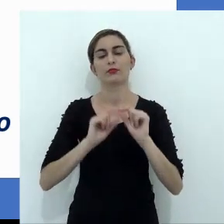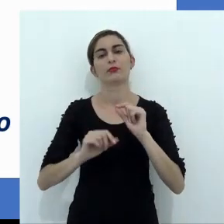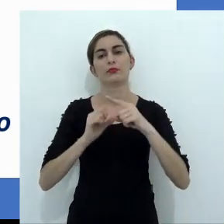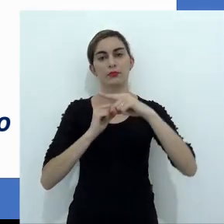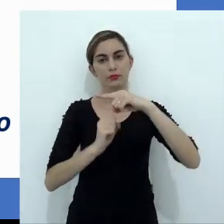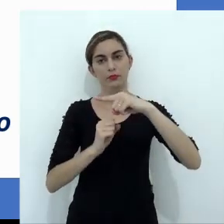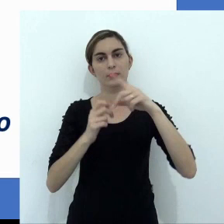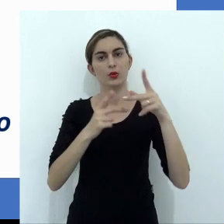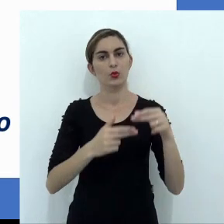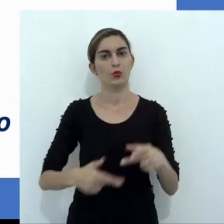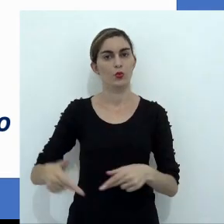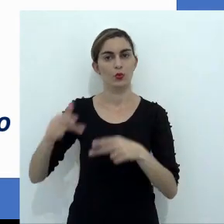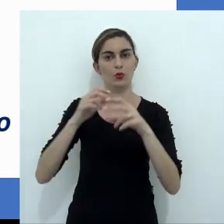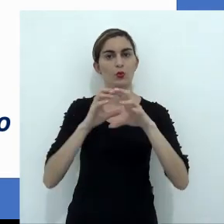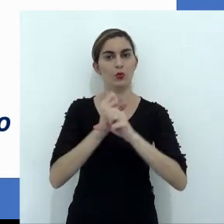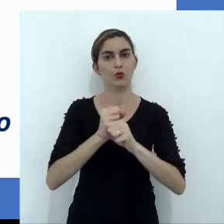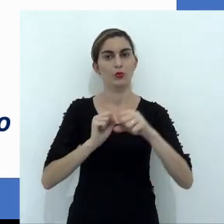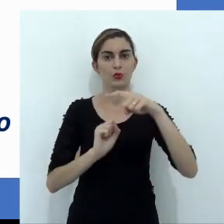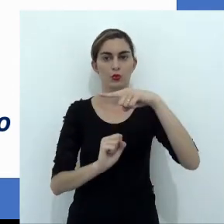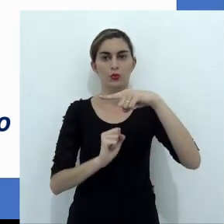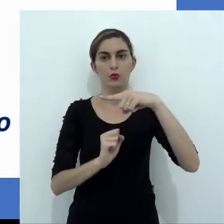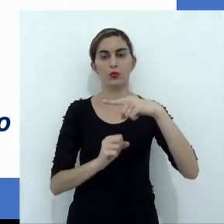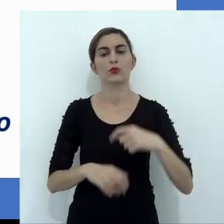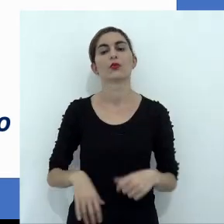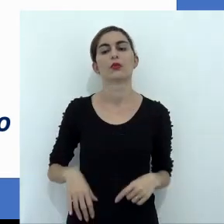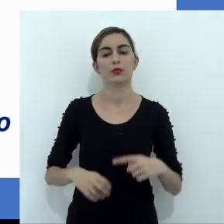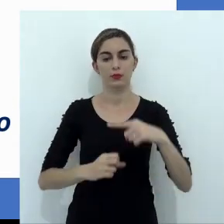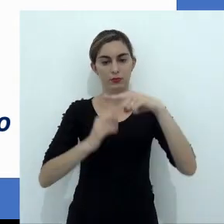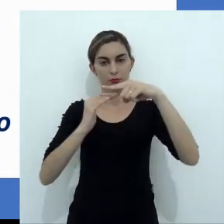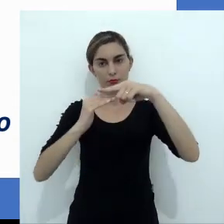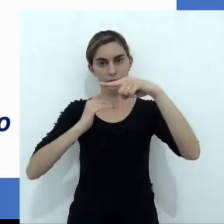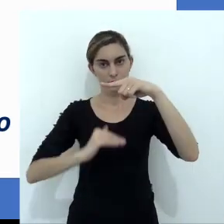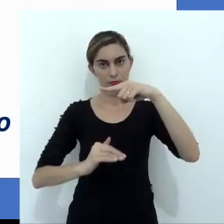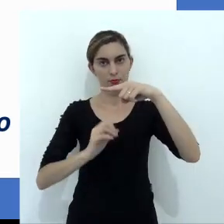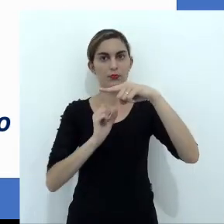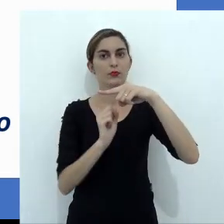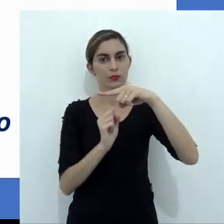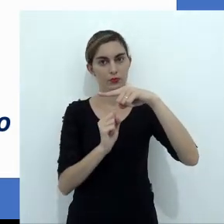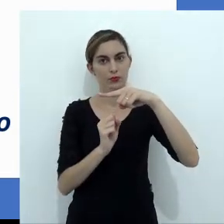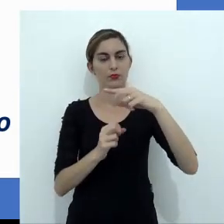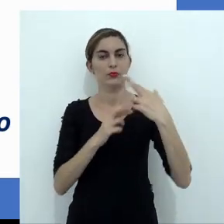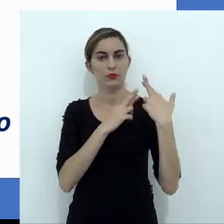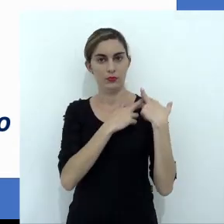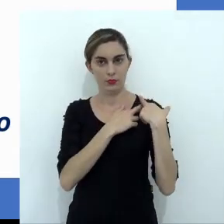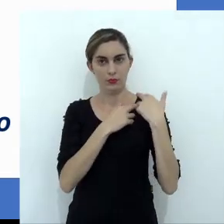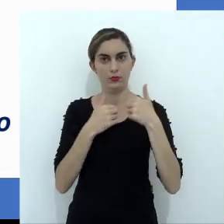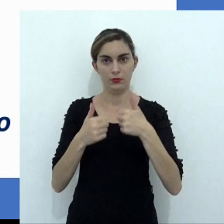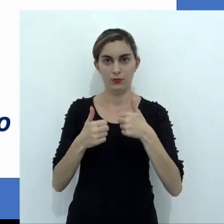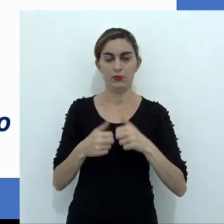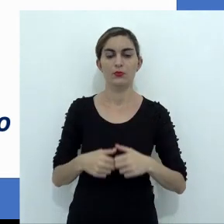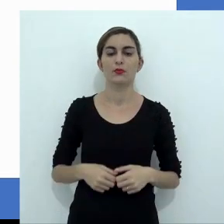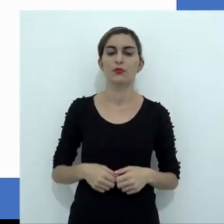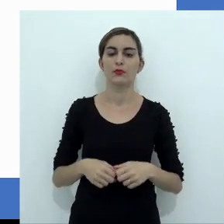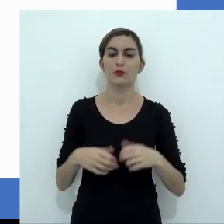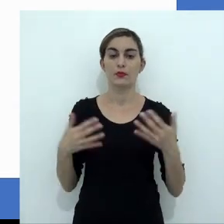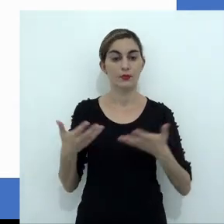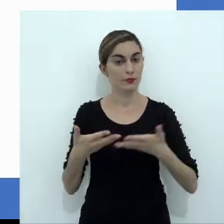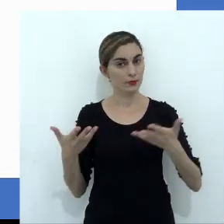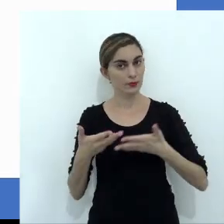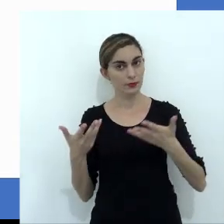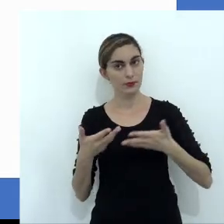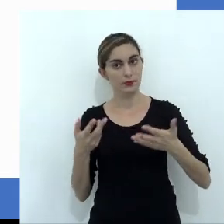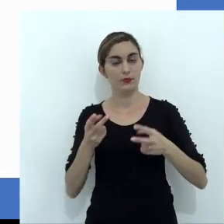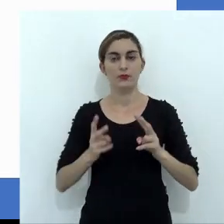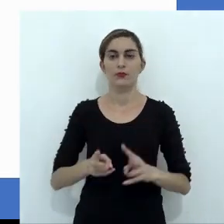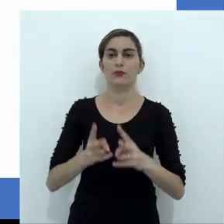partes exatamente iguais, um total de 8 partes. Então, o denominador tem essa função. Beleza, pessoal? Bom,